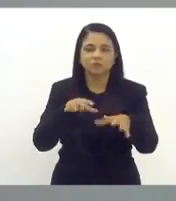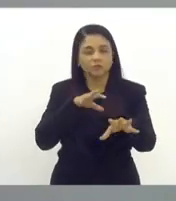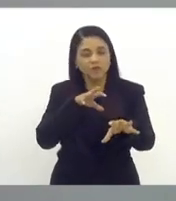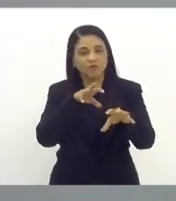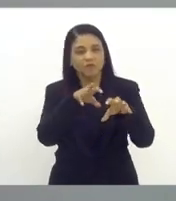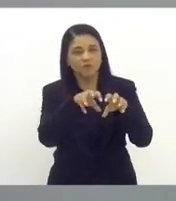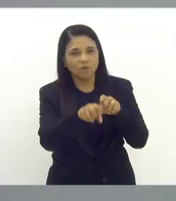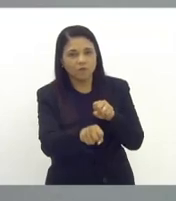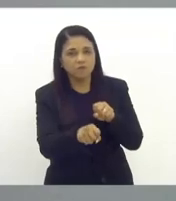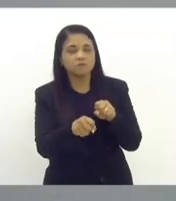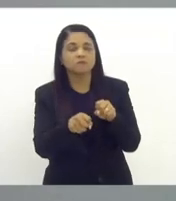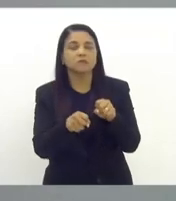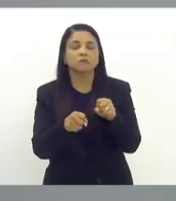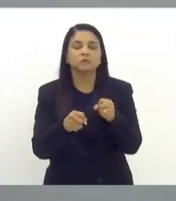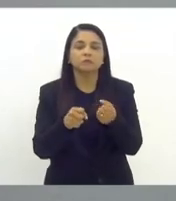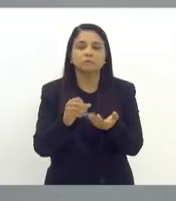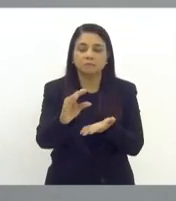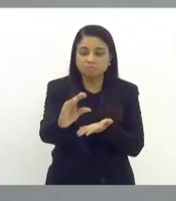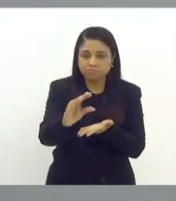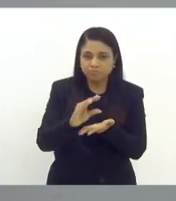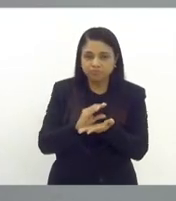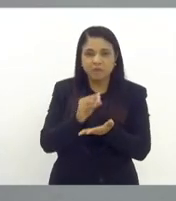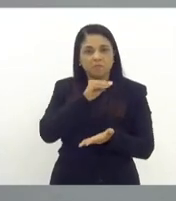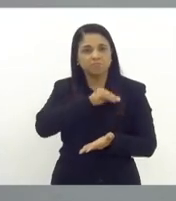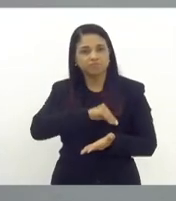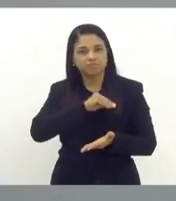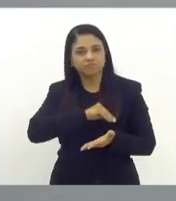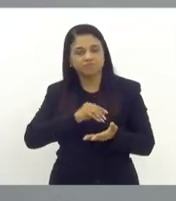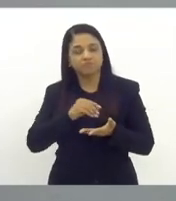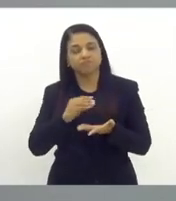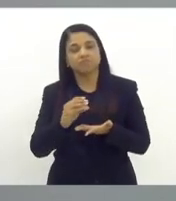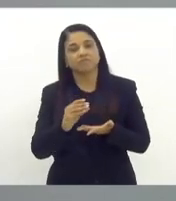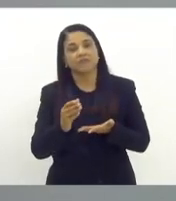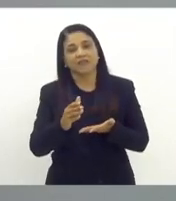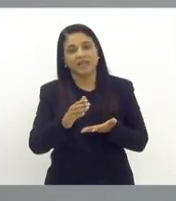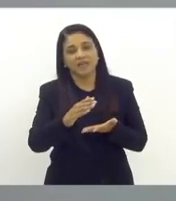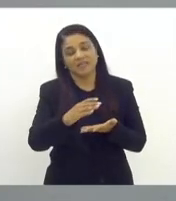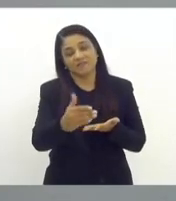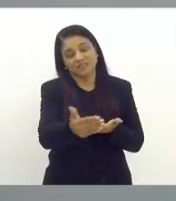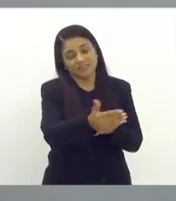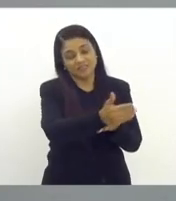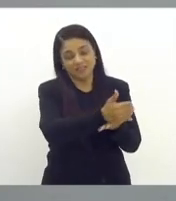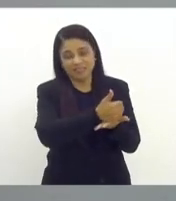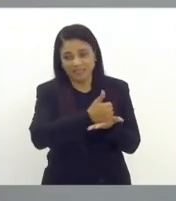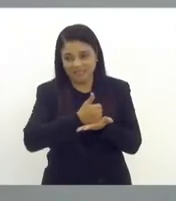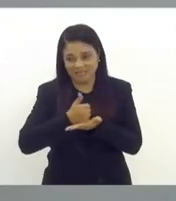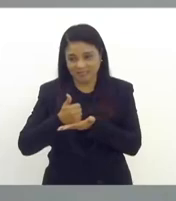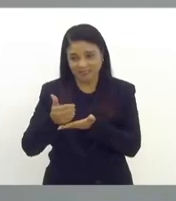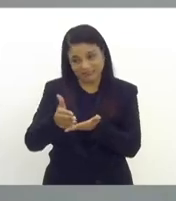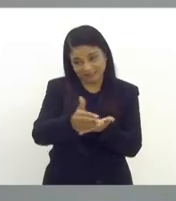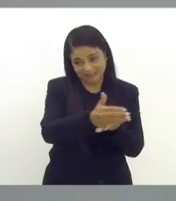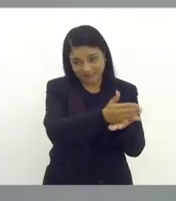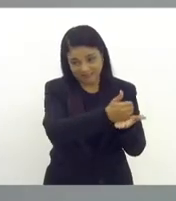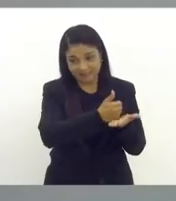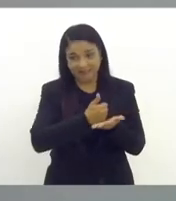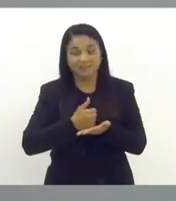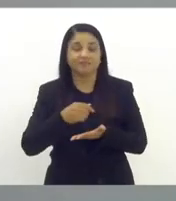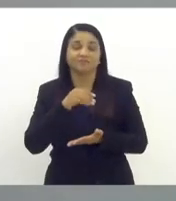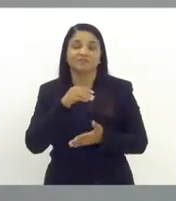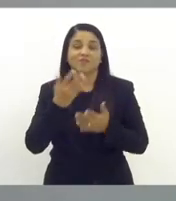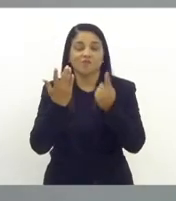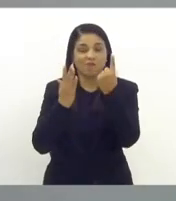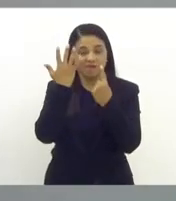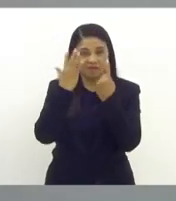e para produzir renda com o carnaval o ano todo e os blocos não estão fora disso por isso o motivo dessa audiência